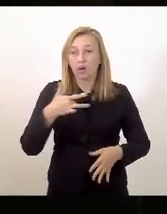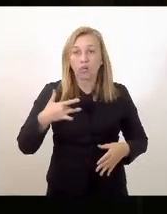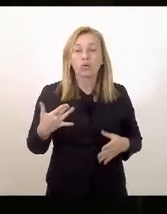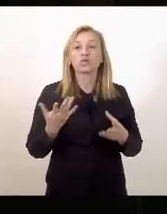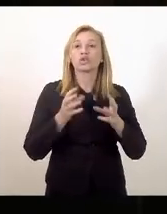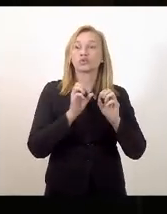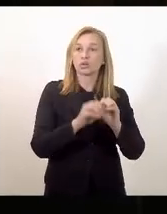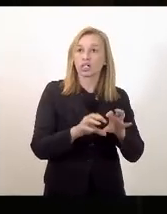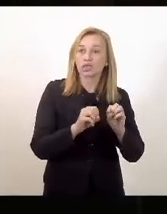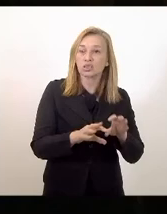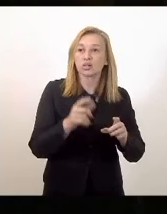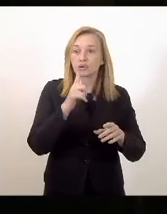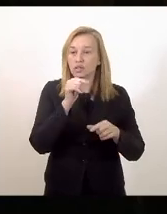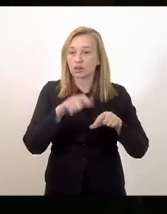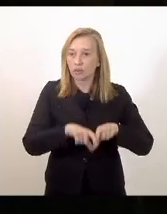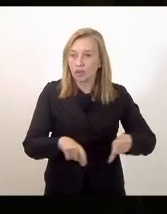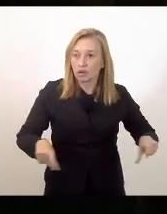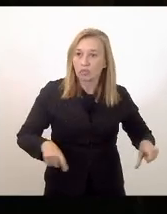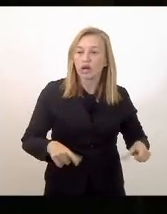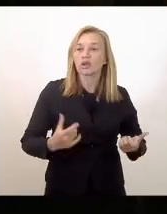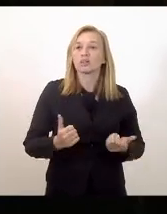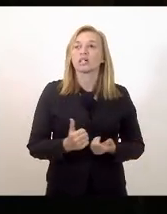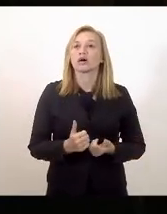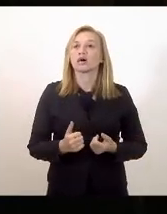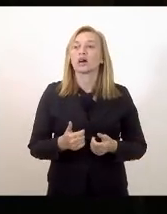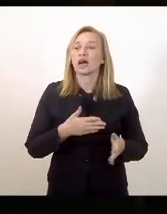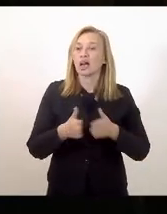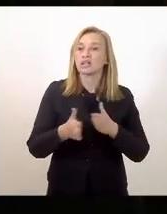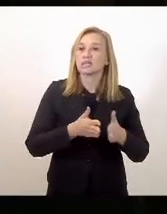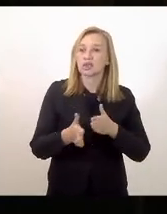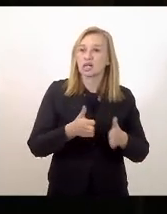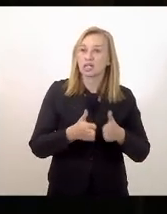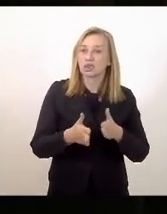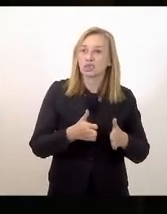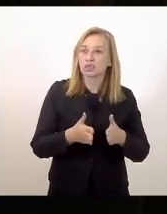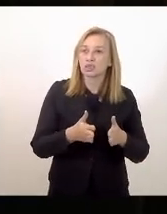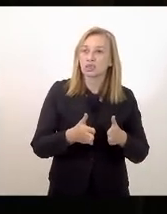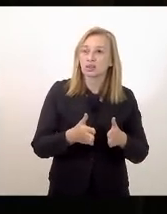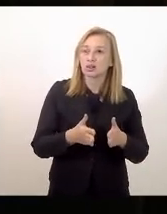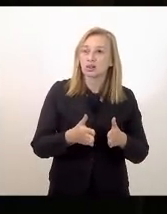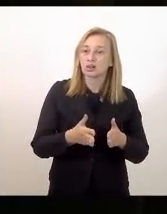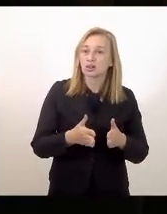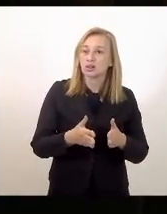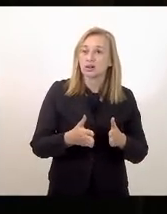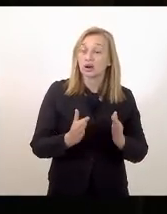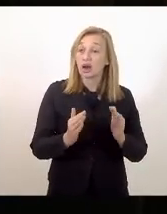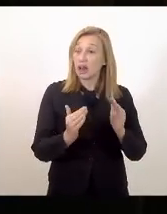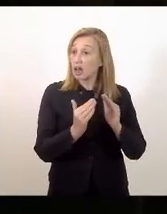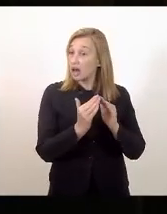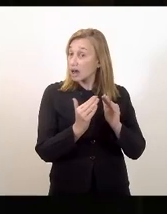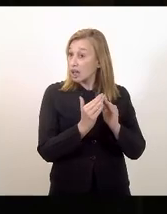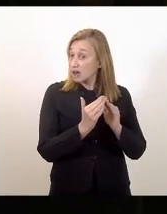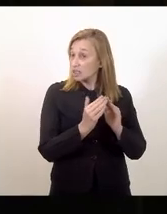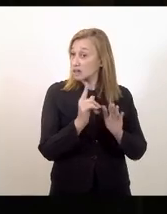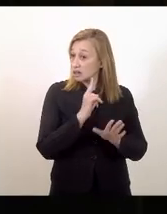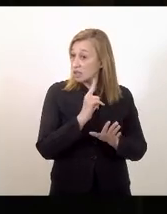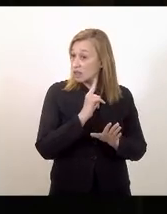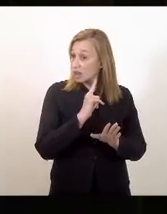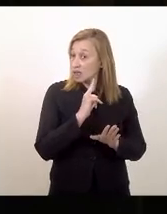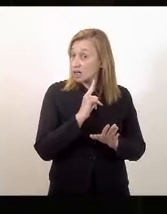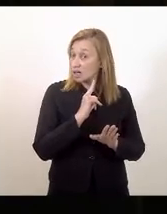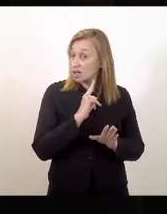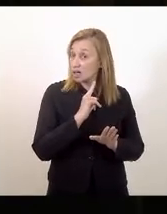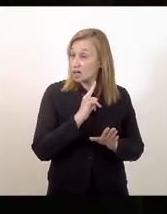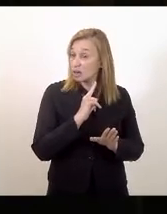educação, saneamento básico, para acesso a bens, inclusive materiais de consumo, deputado